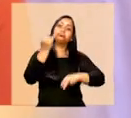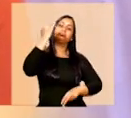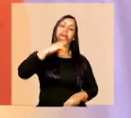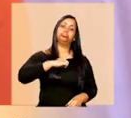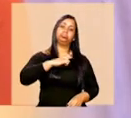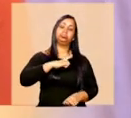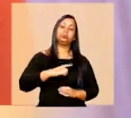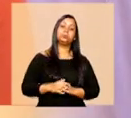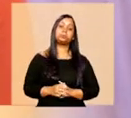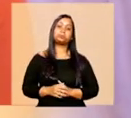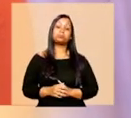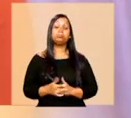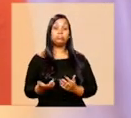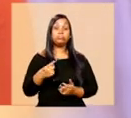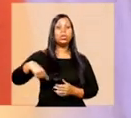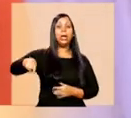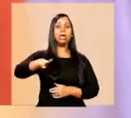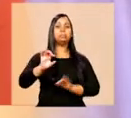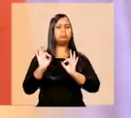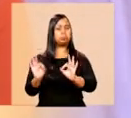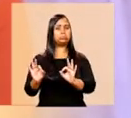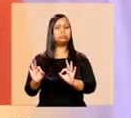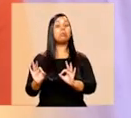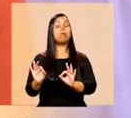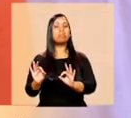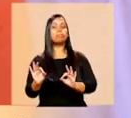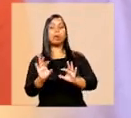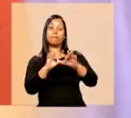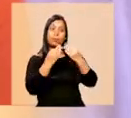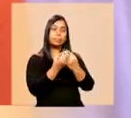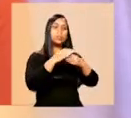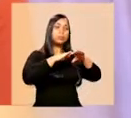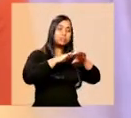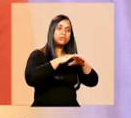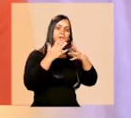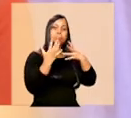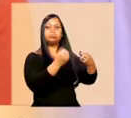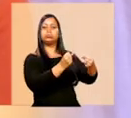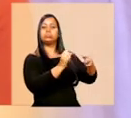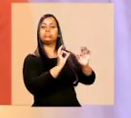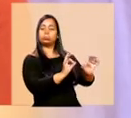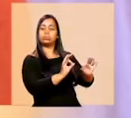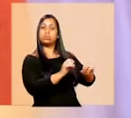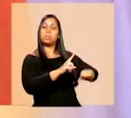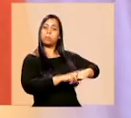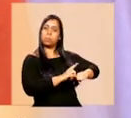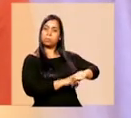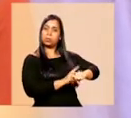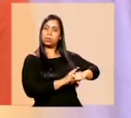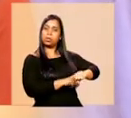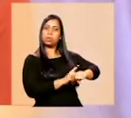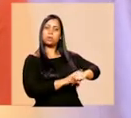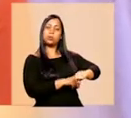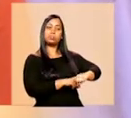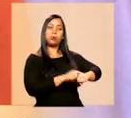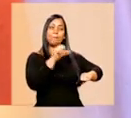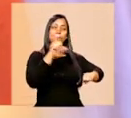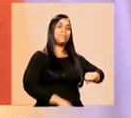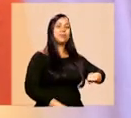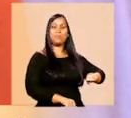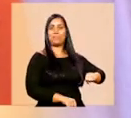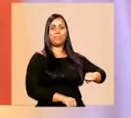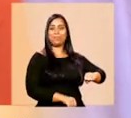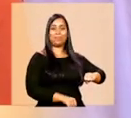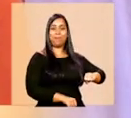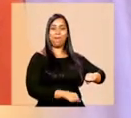muito importante, né? Eles estão preparados para falar com as suas famílias, acolhê-los, né, num momento pior da vida deles,